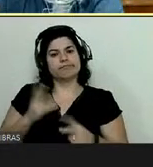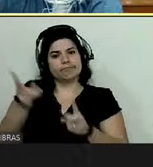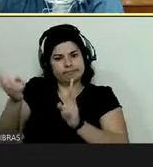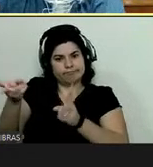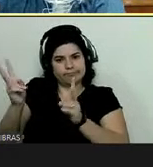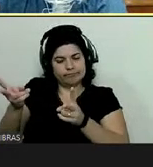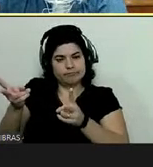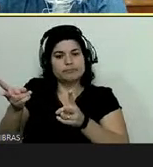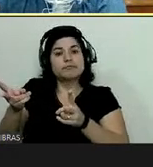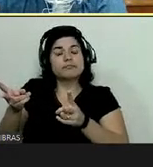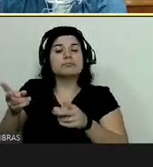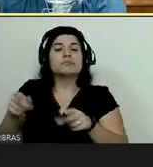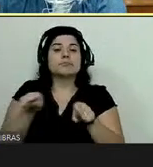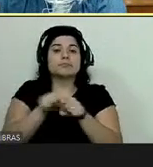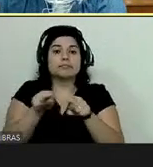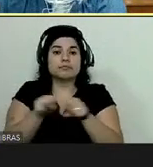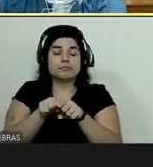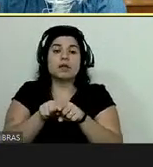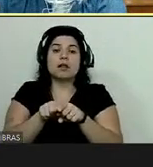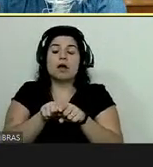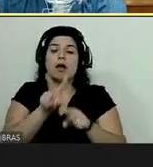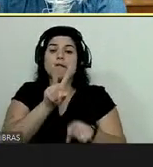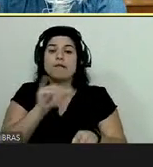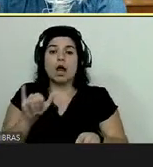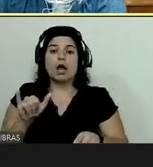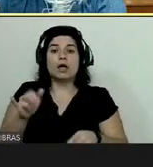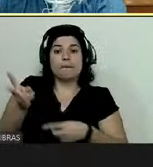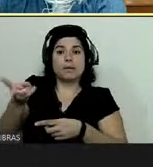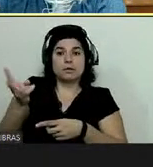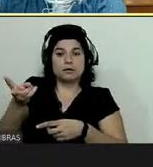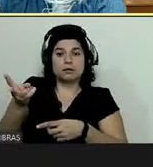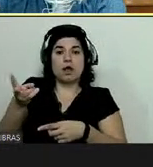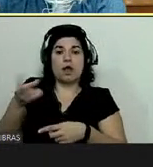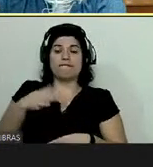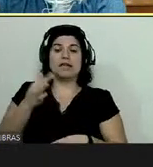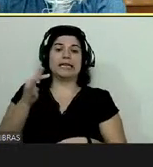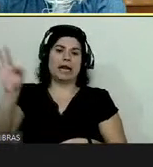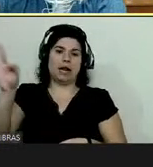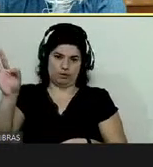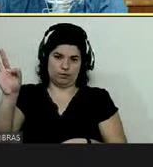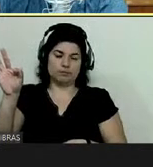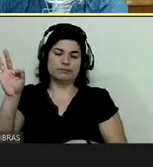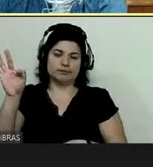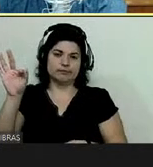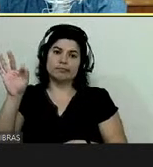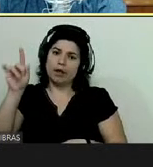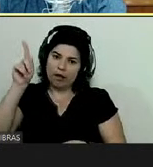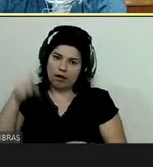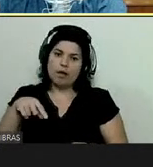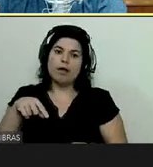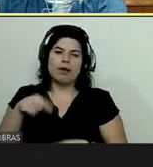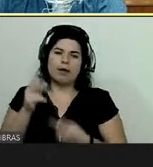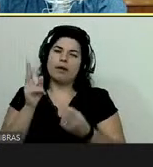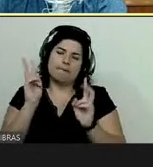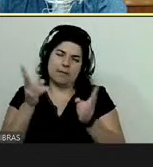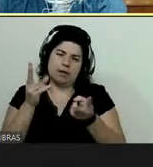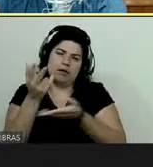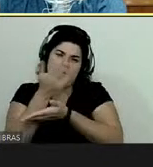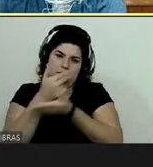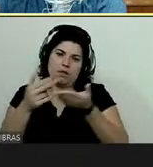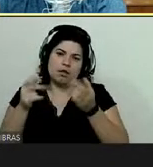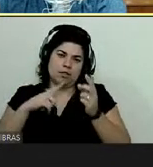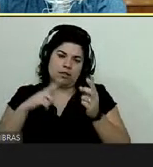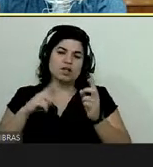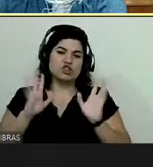remonta lá também está república e ela vai manter um federalismo que era mesmo desenho que existia Desde da